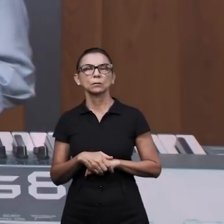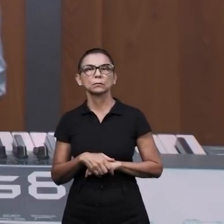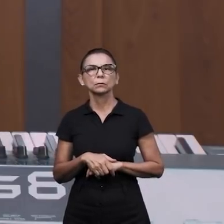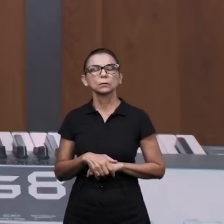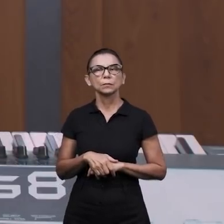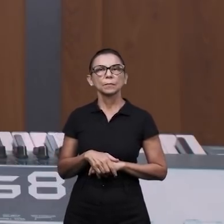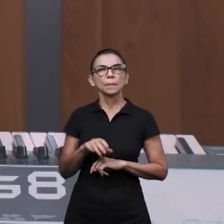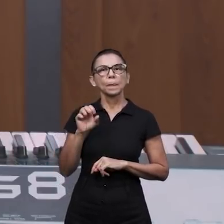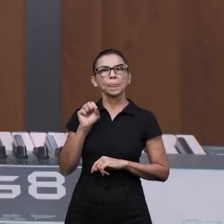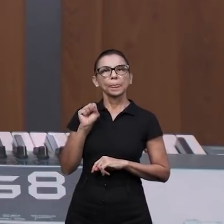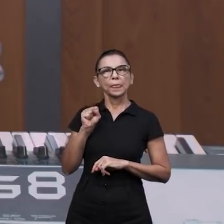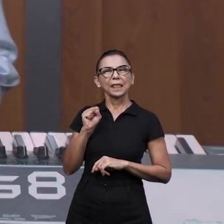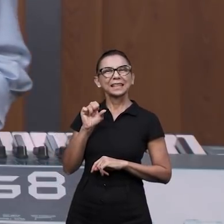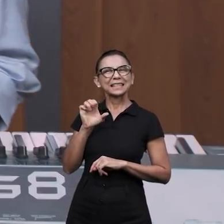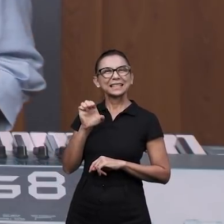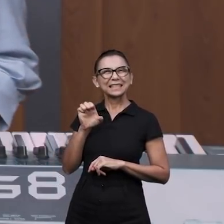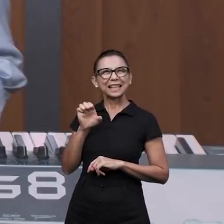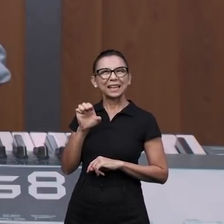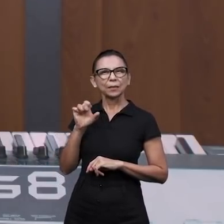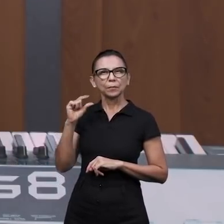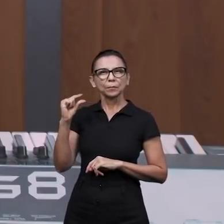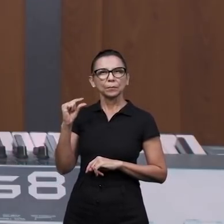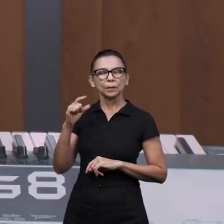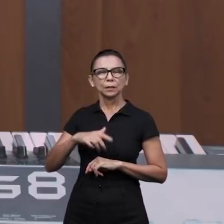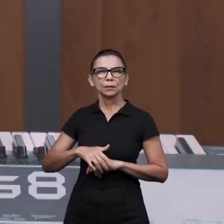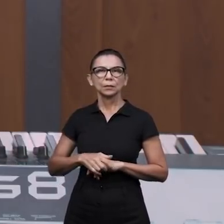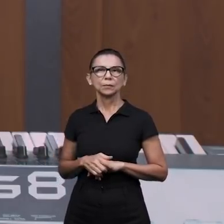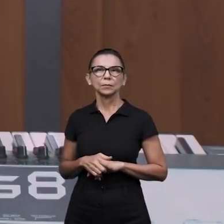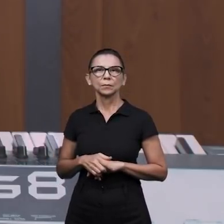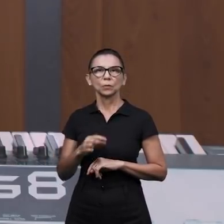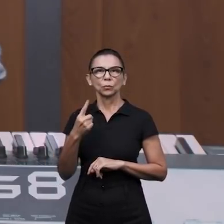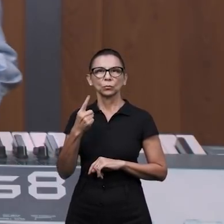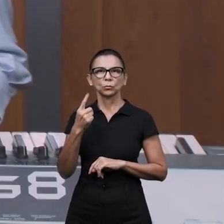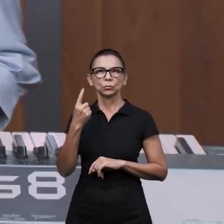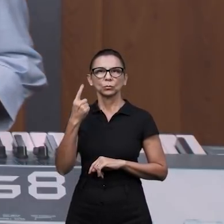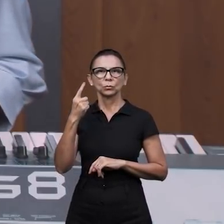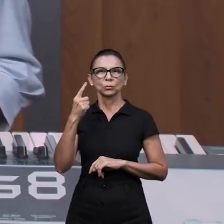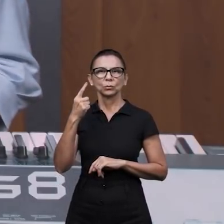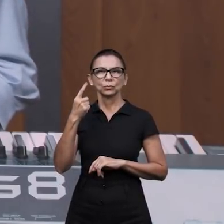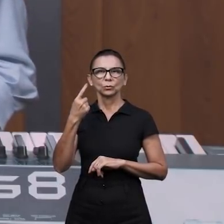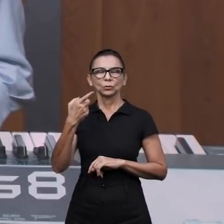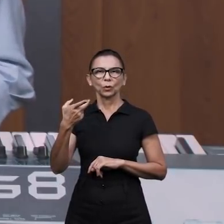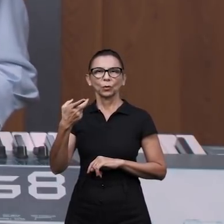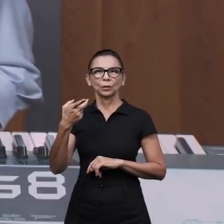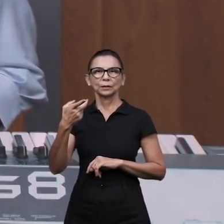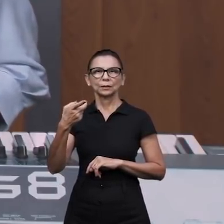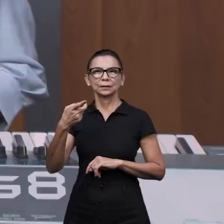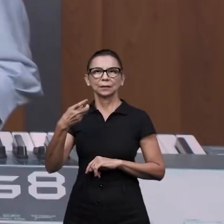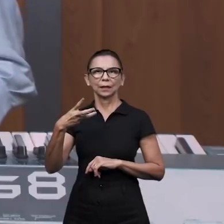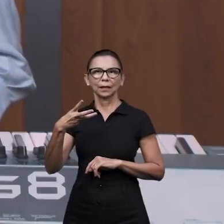vamos fazer o solfejo comigo? 1, 2, 3 e... Si,